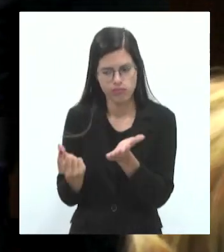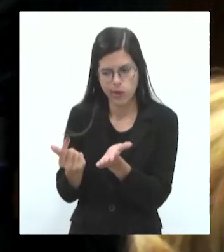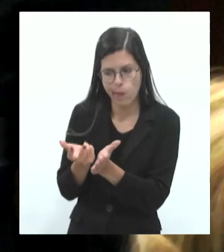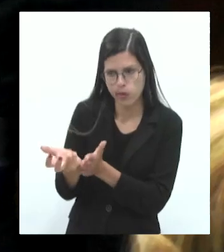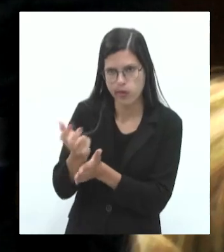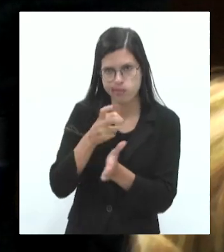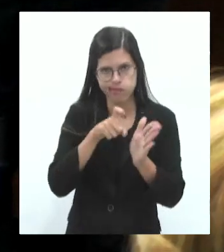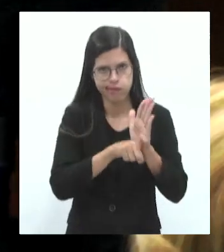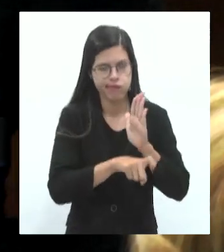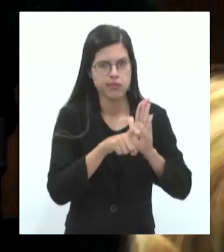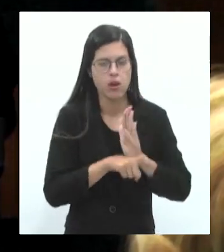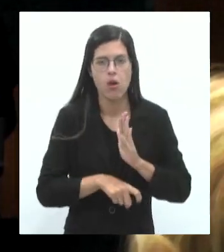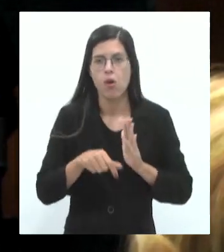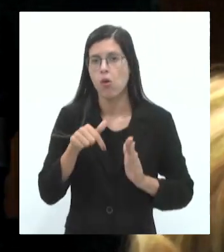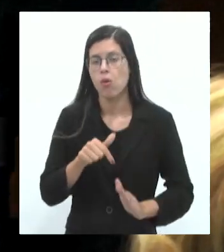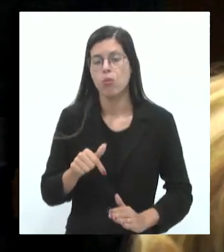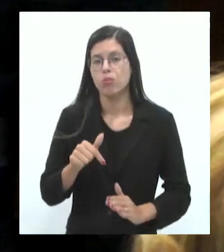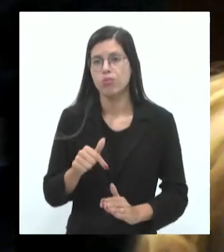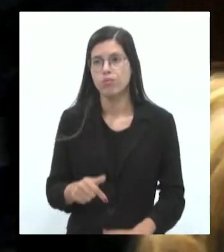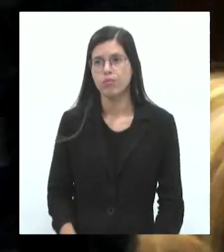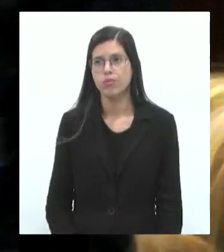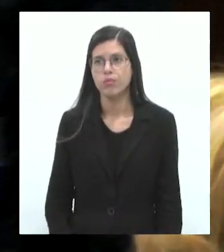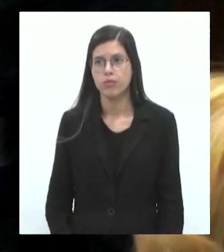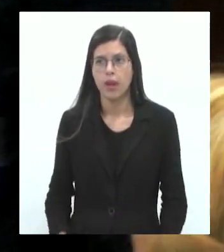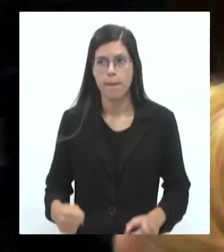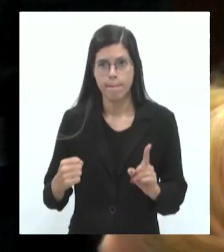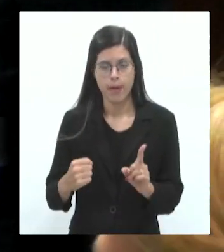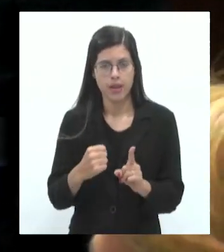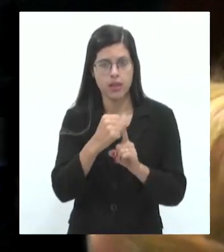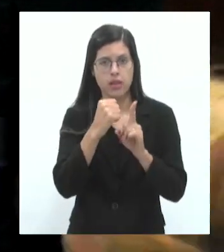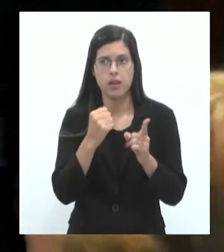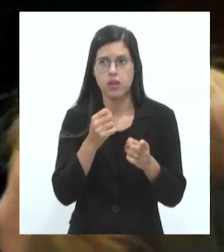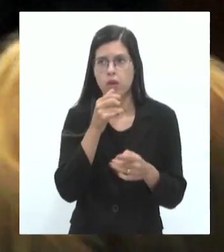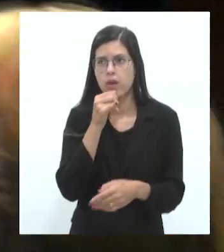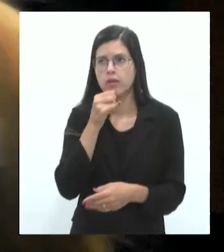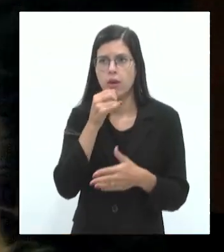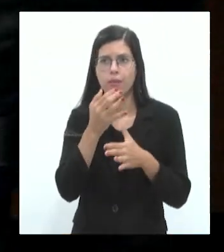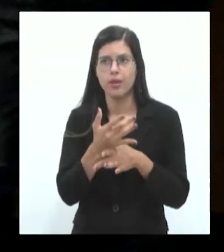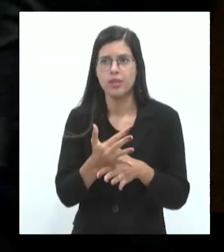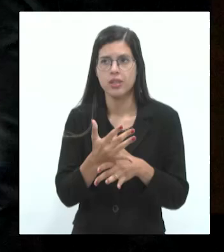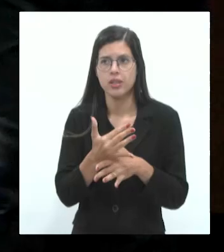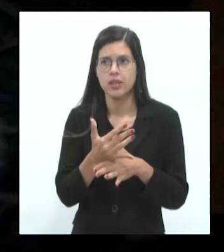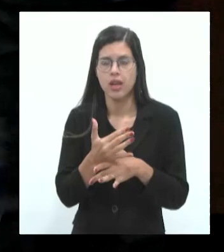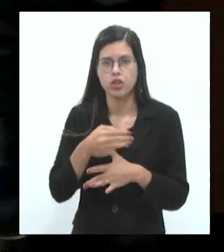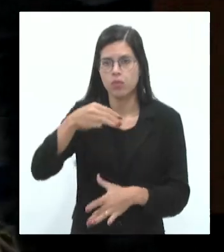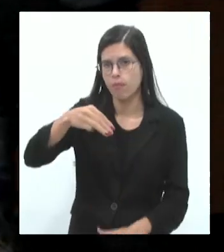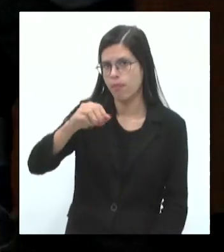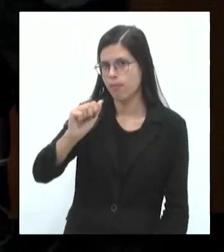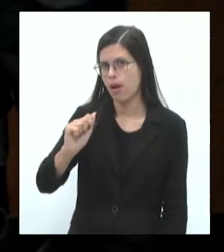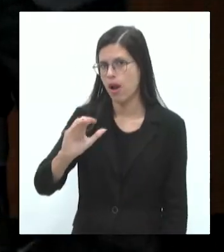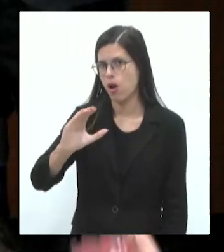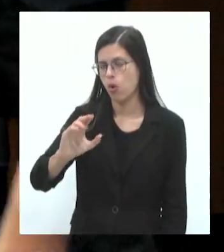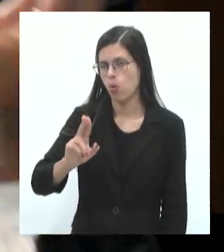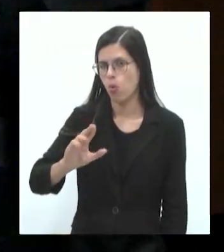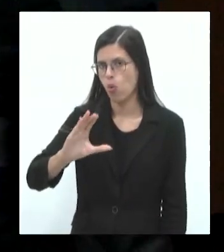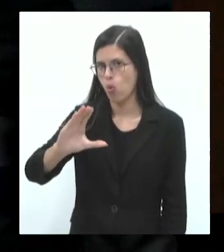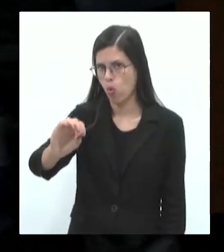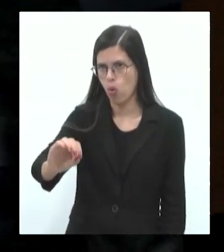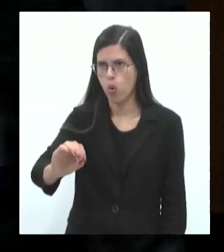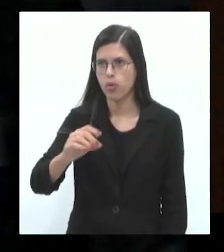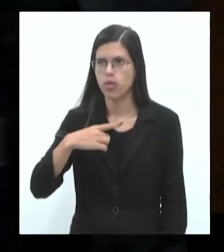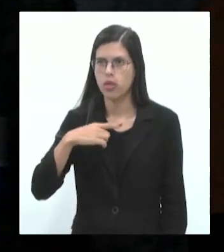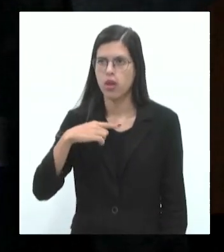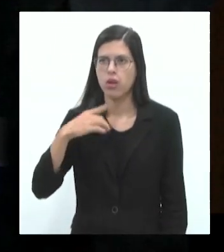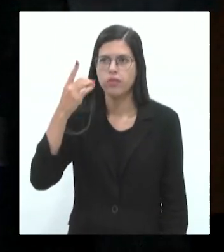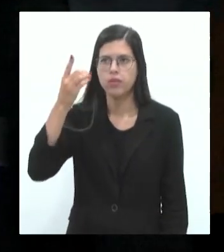está afetando muito a questão da cidade, como, por exemplo, cidade de Macuco, onde tem o deputado Bruno